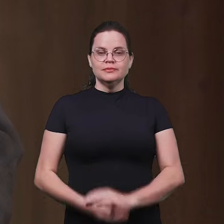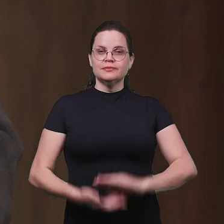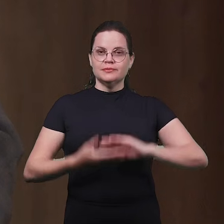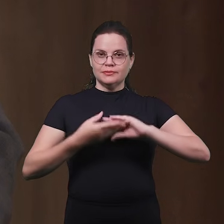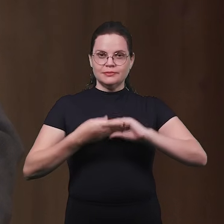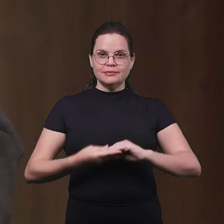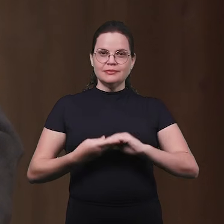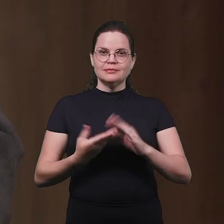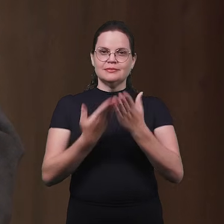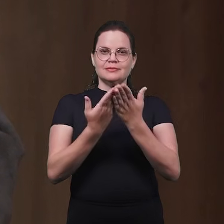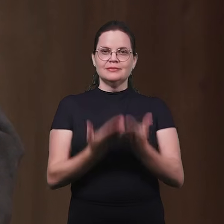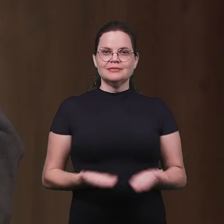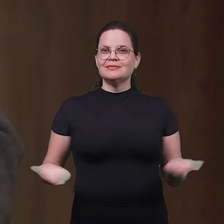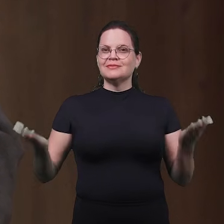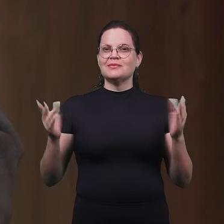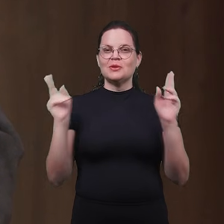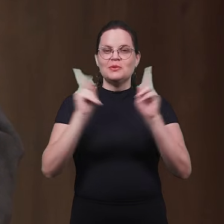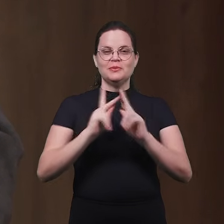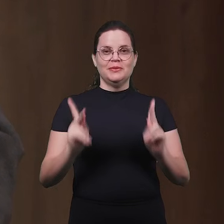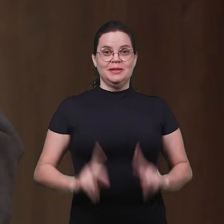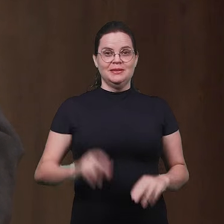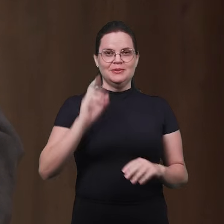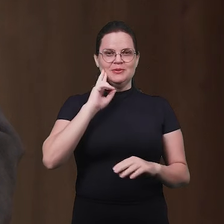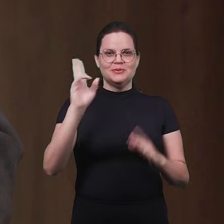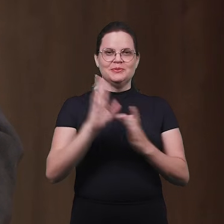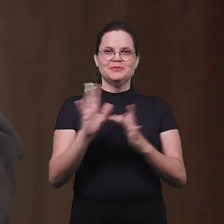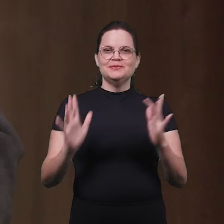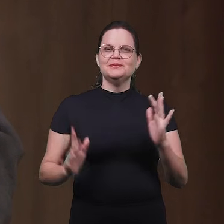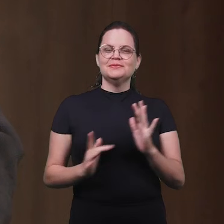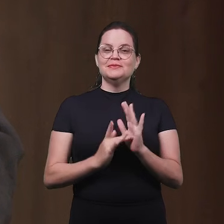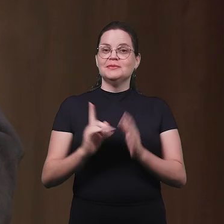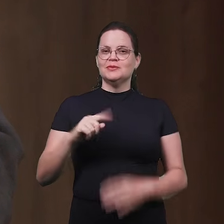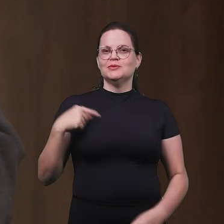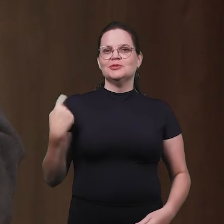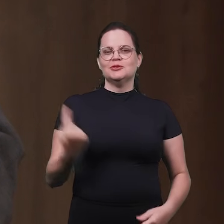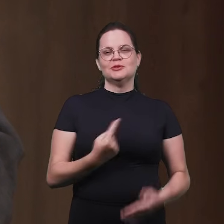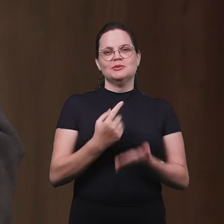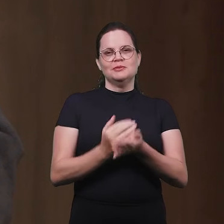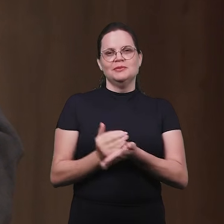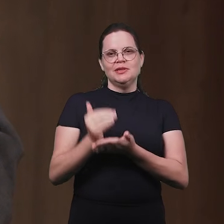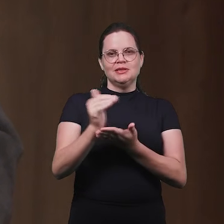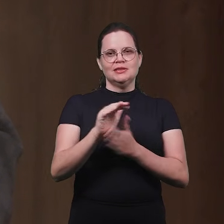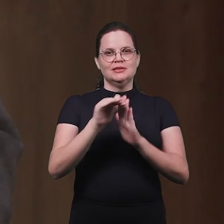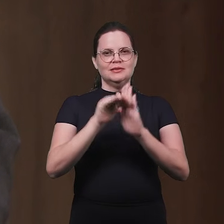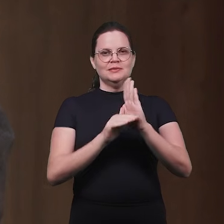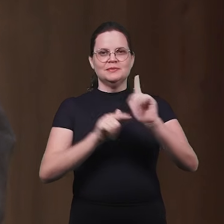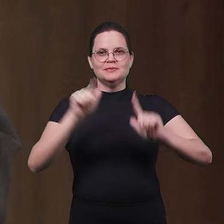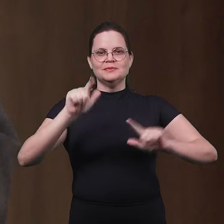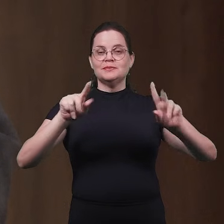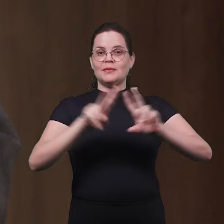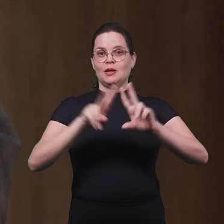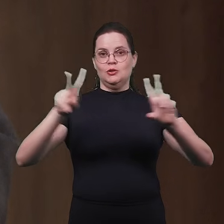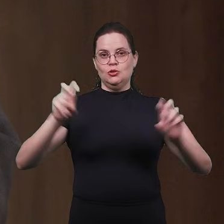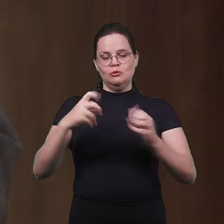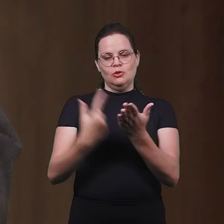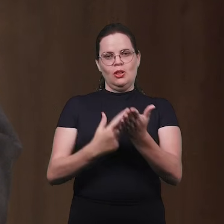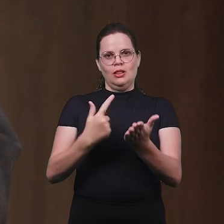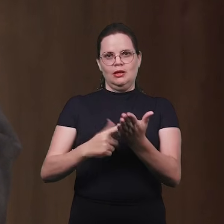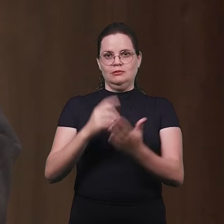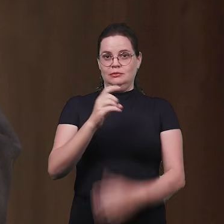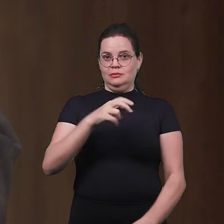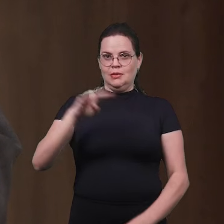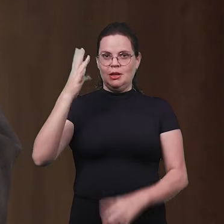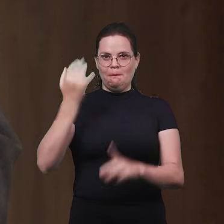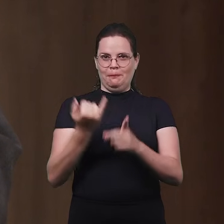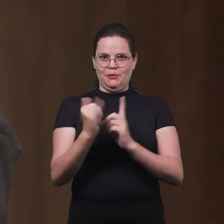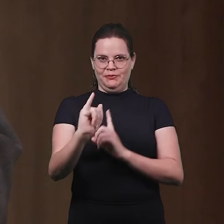Nós saudamos a todos com a paz do Senhor Jesus. Estamos no programa As Profecias de